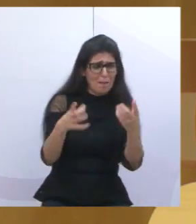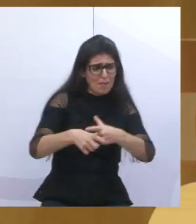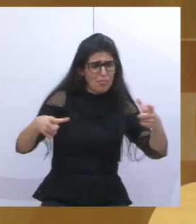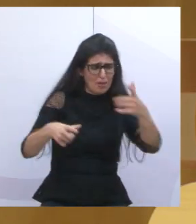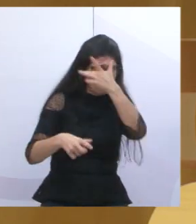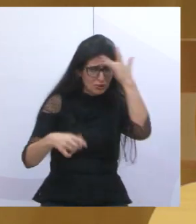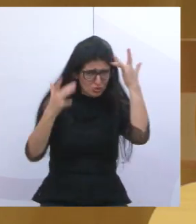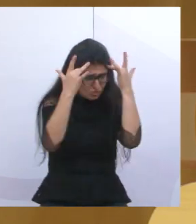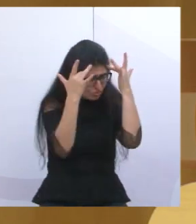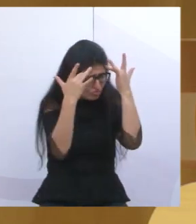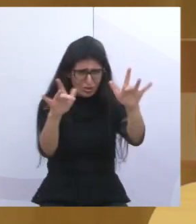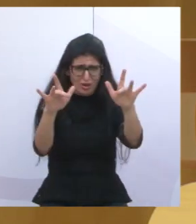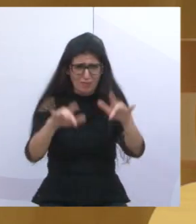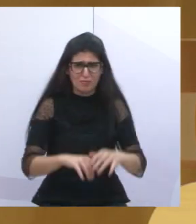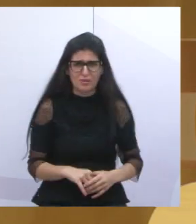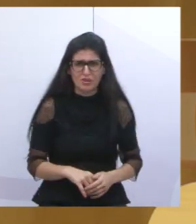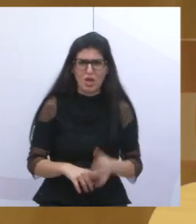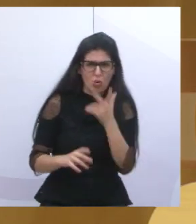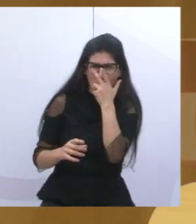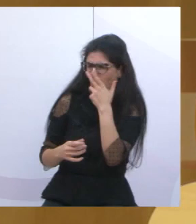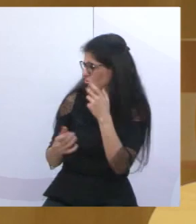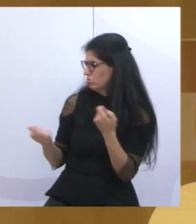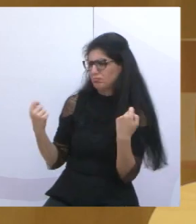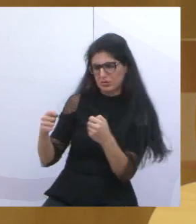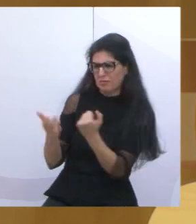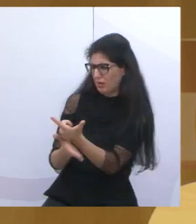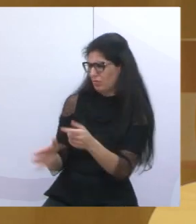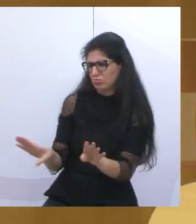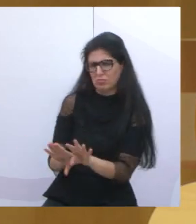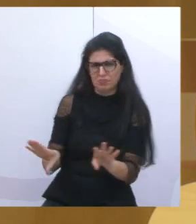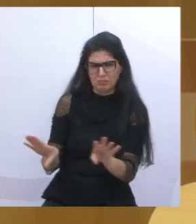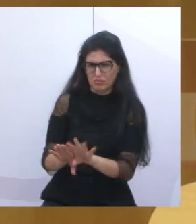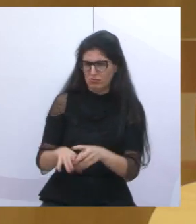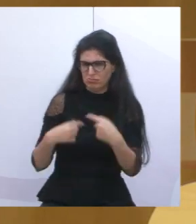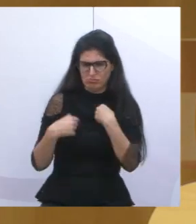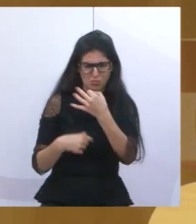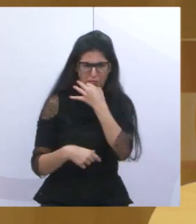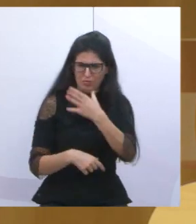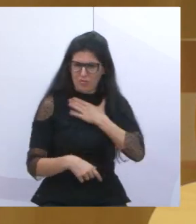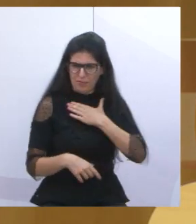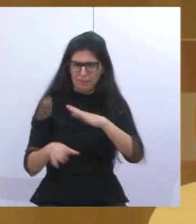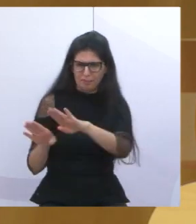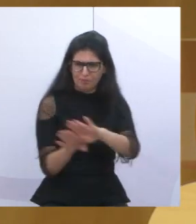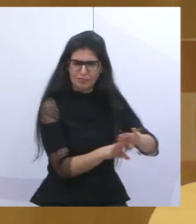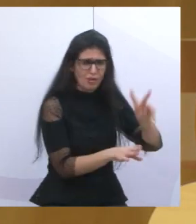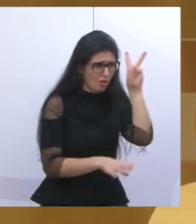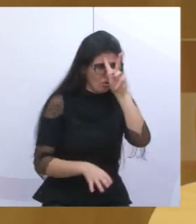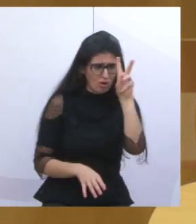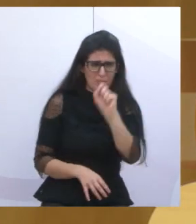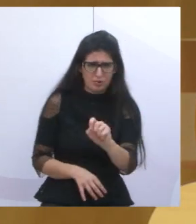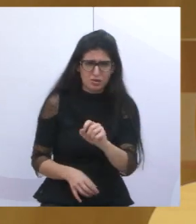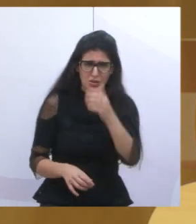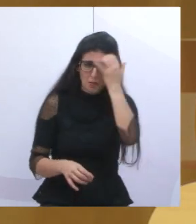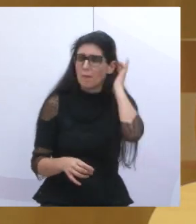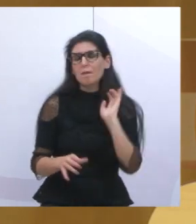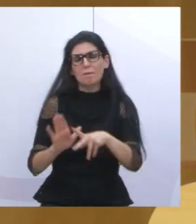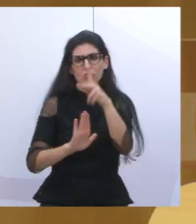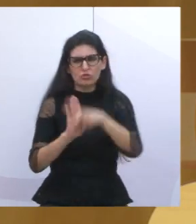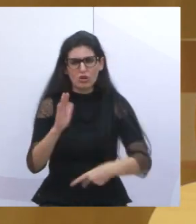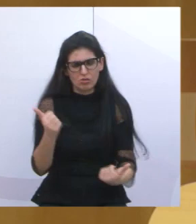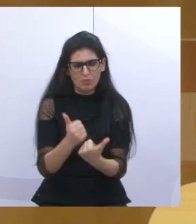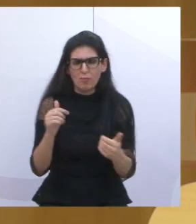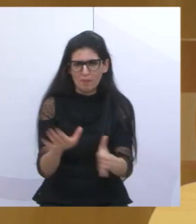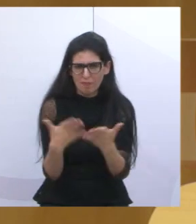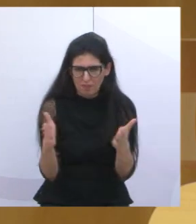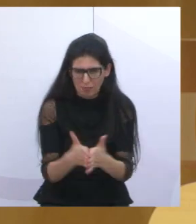pagar. E agora também, esse projeto comunitário que foi feito, eu lembro que